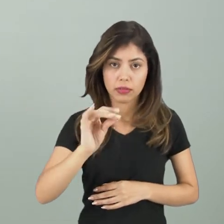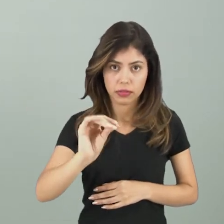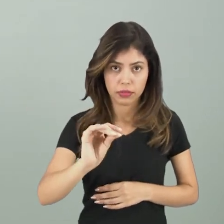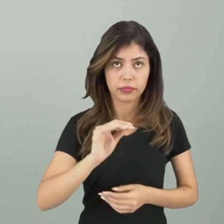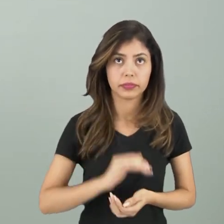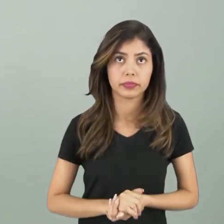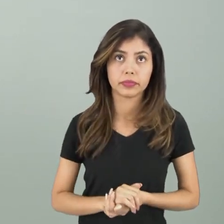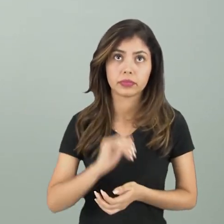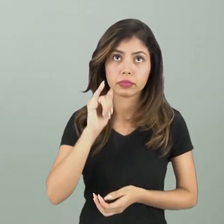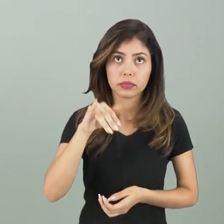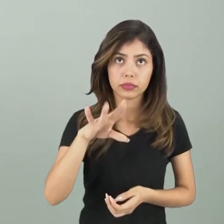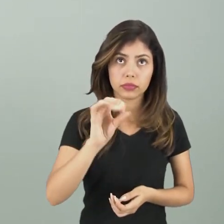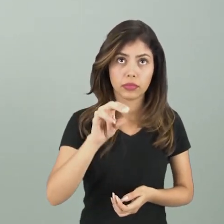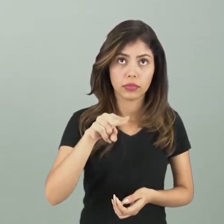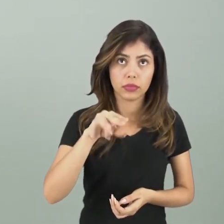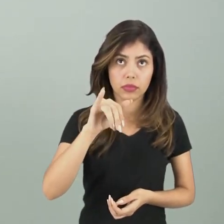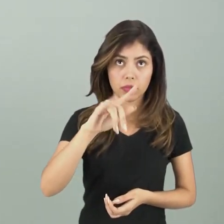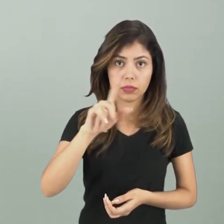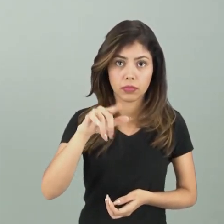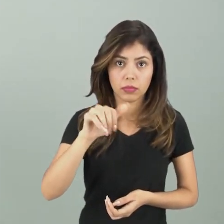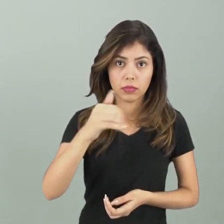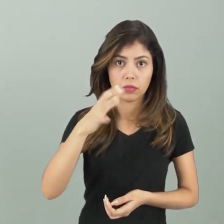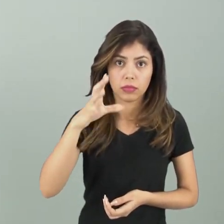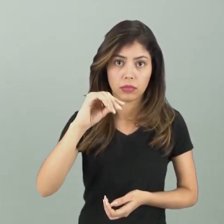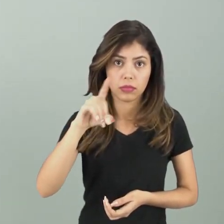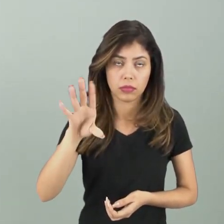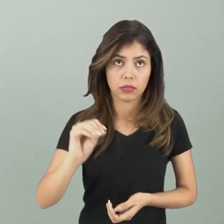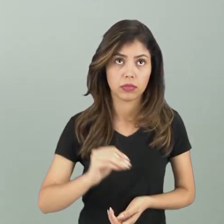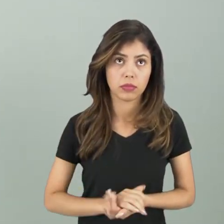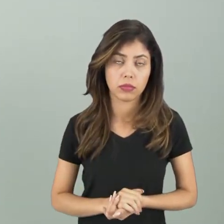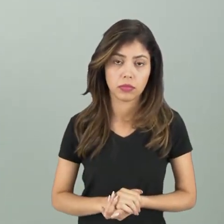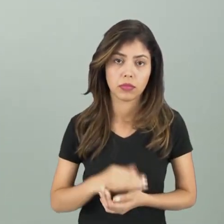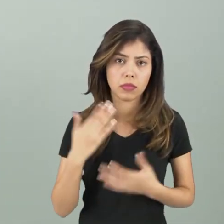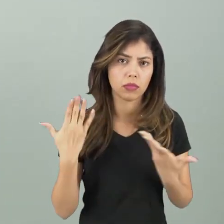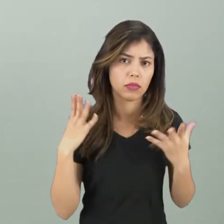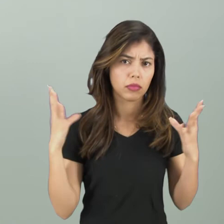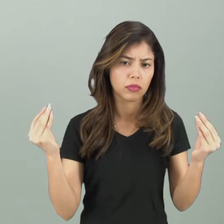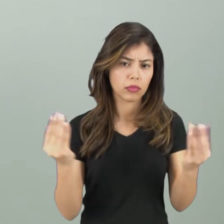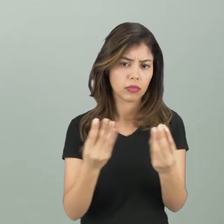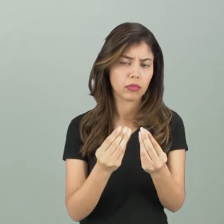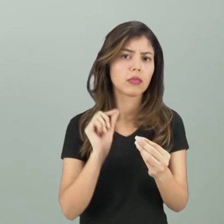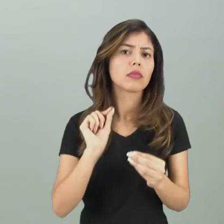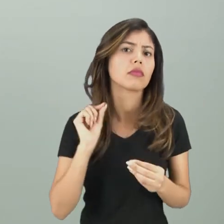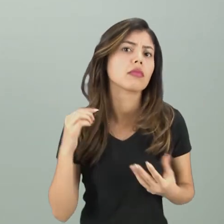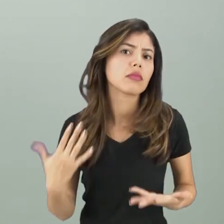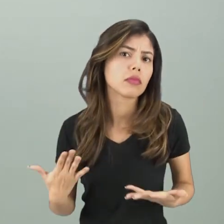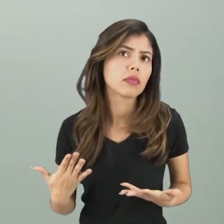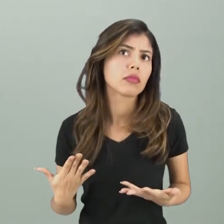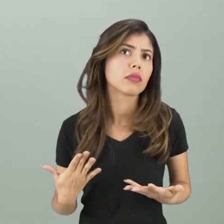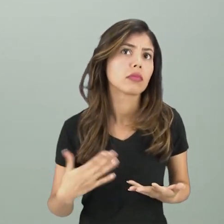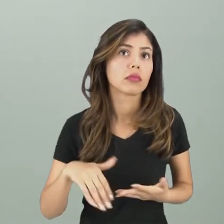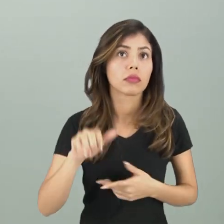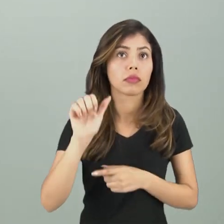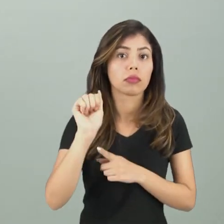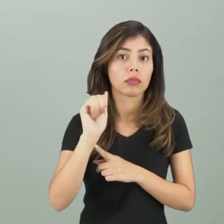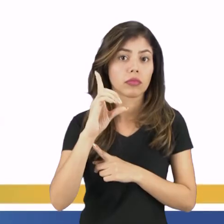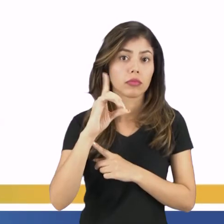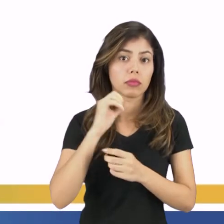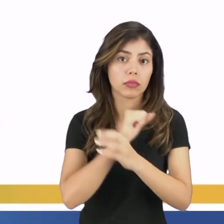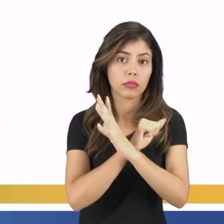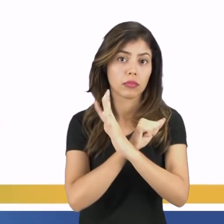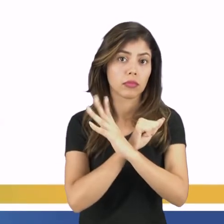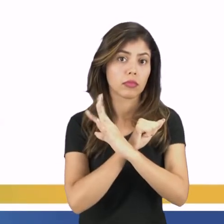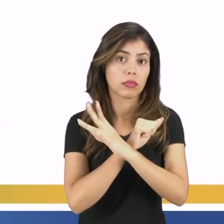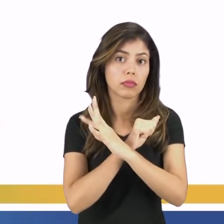E ionização, qual é o tipo de substância que você tem que ter? Ela precisa ser uma substância ácida,